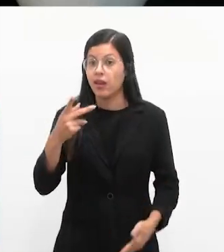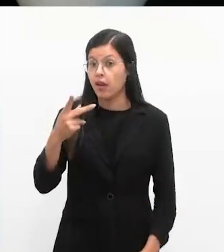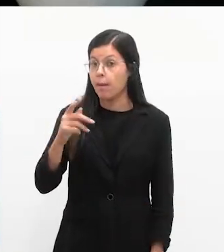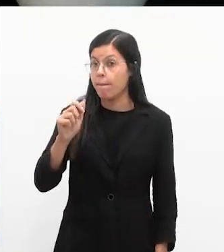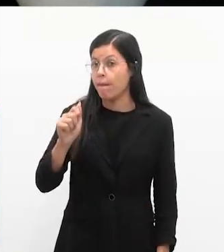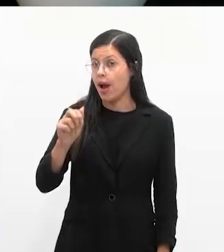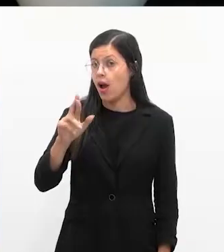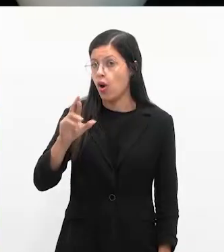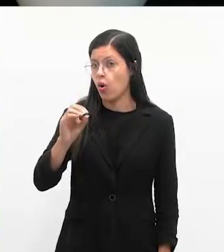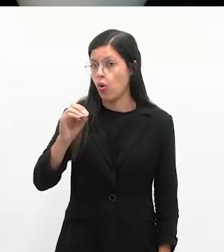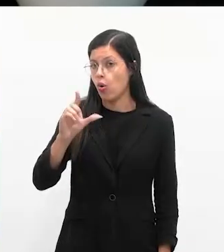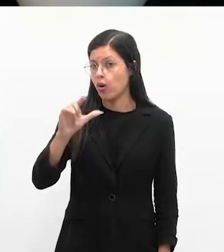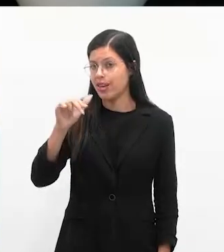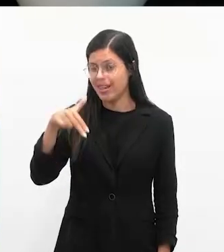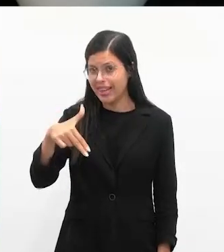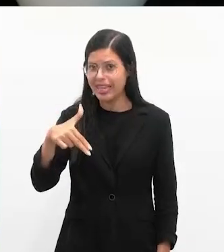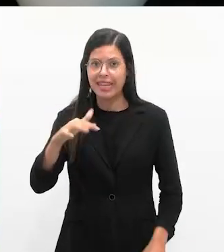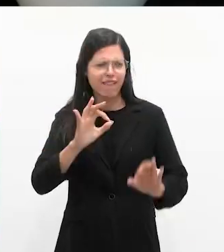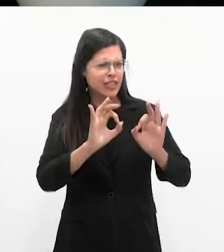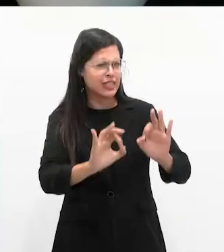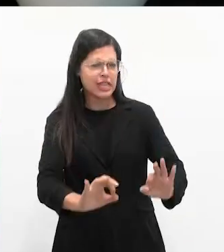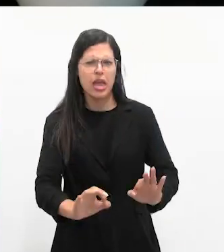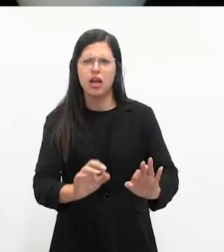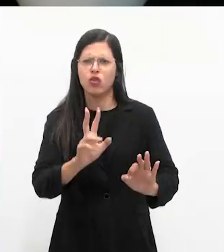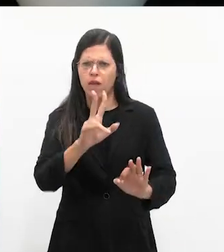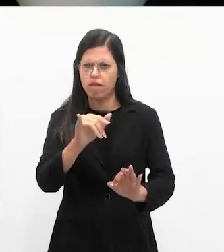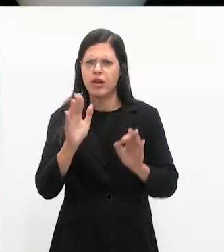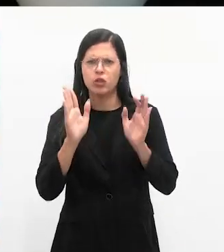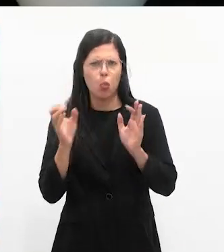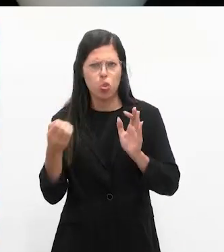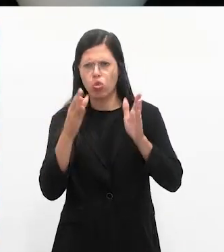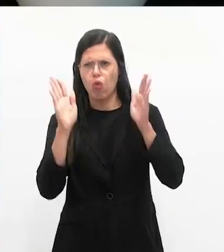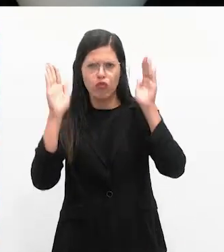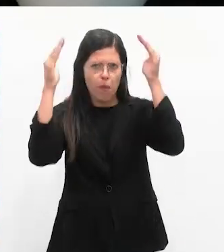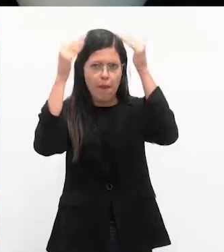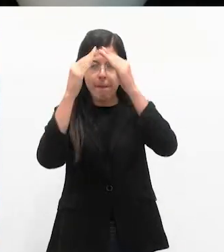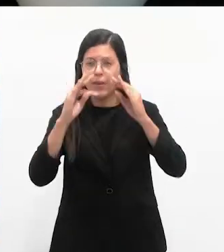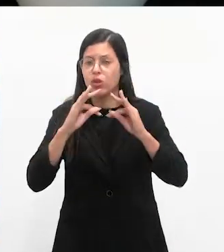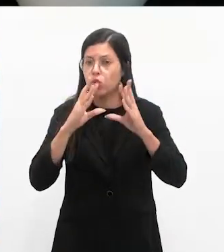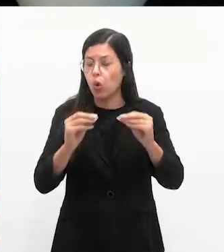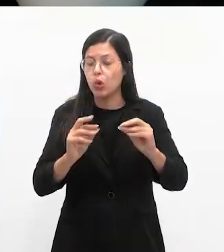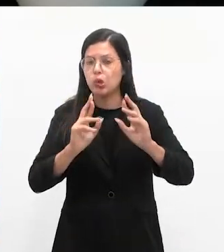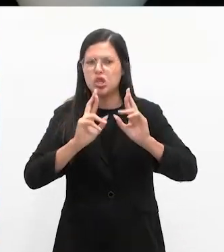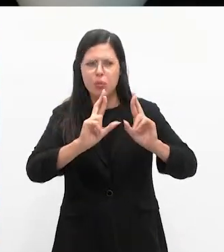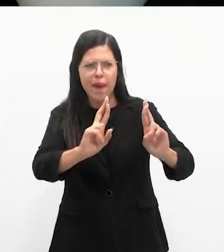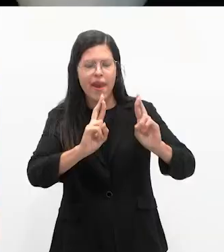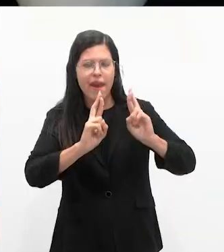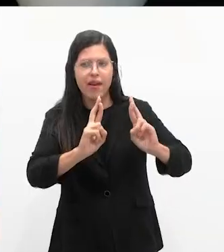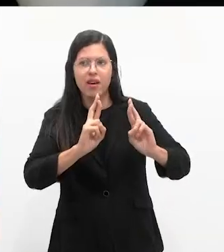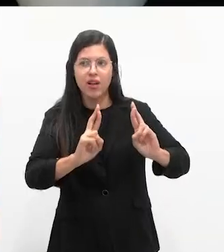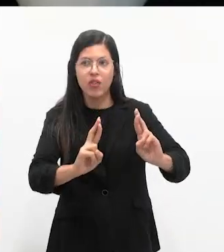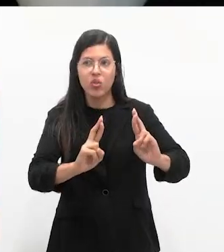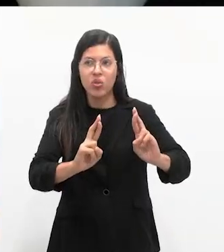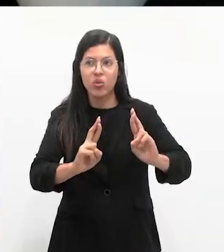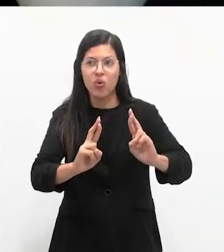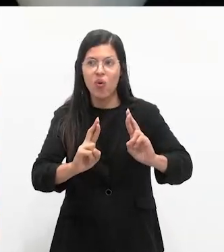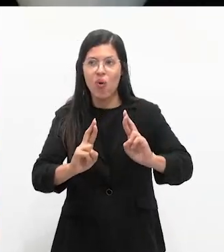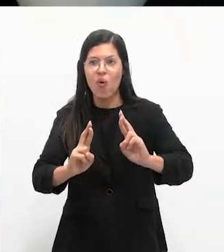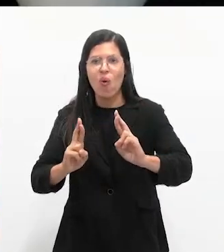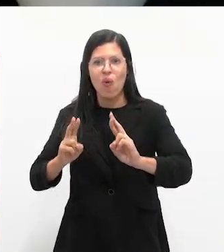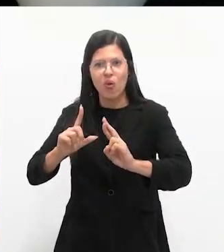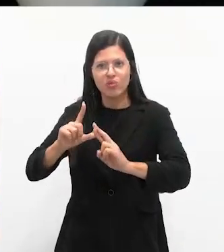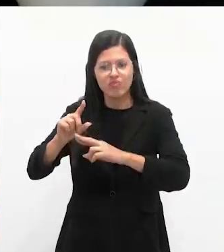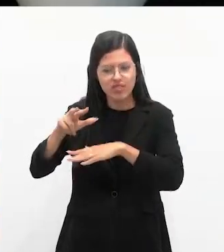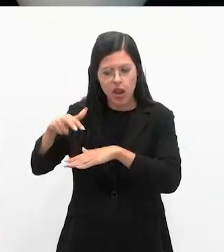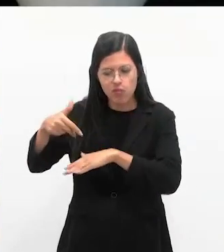Parolin era sim. certo, seria o Papa. Todos estavam esperando Parolin sair. Tanto que quando saiu o que